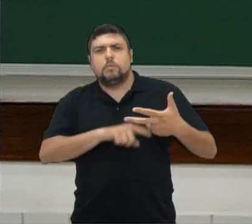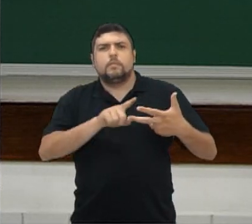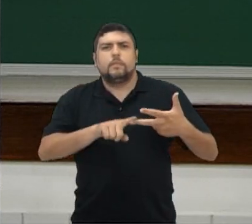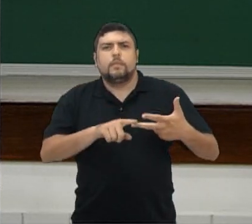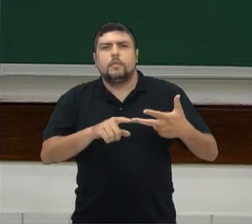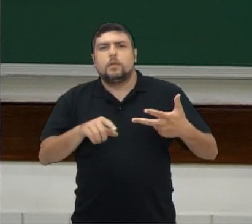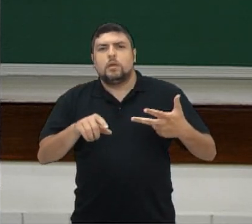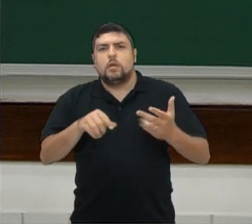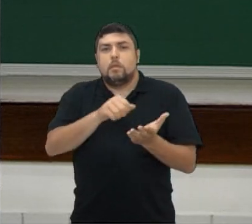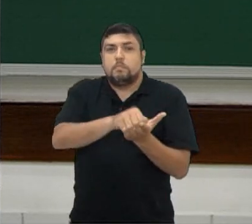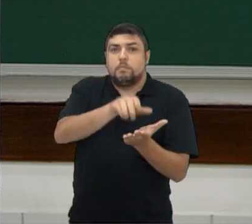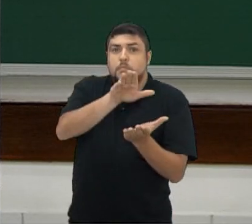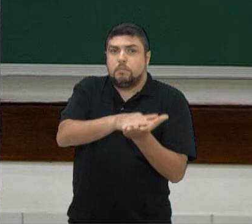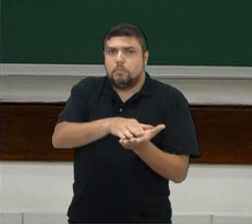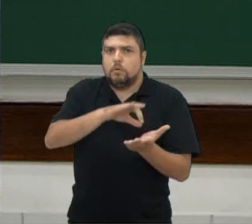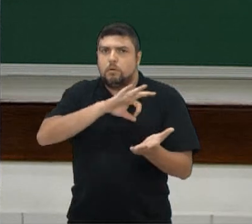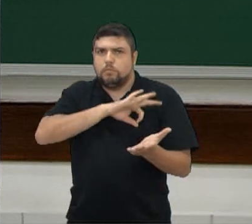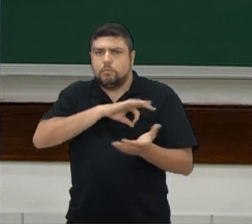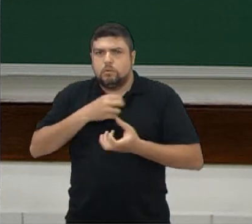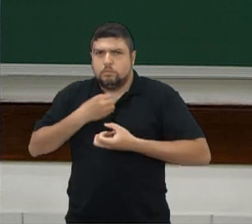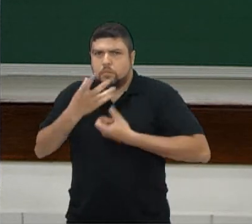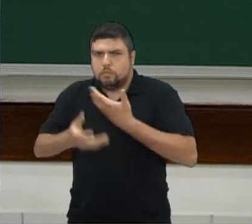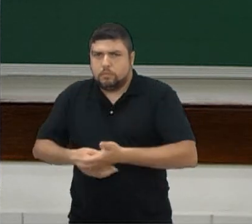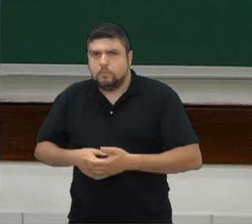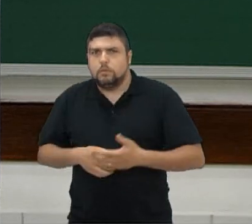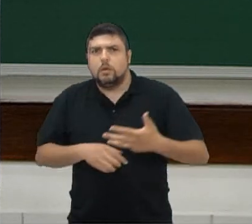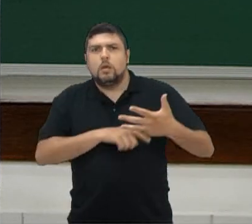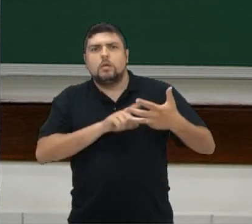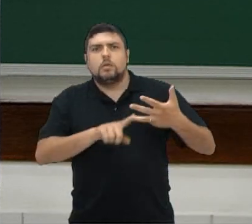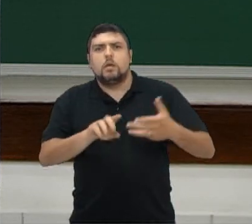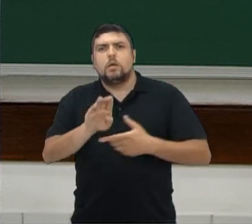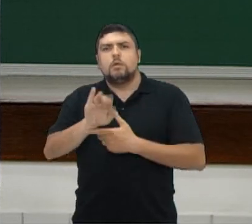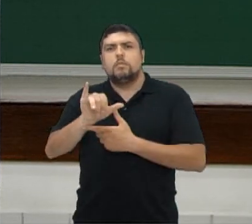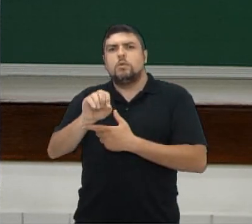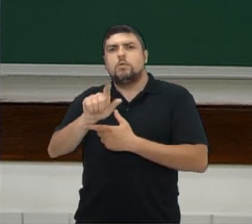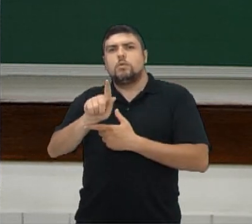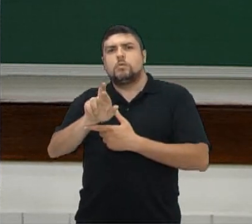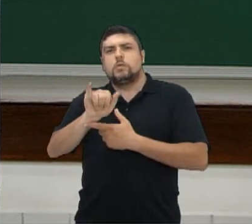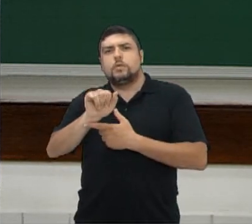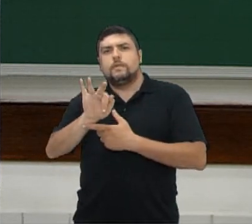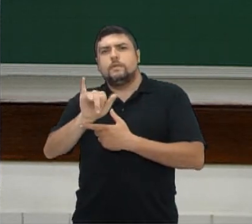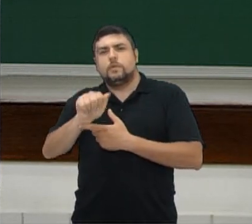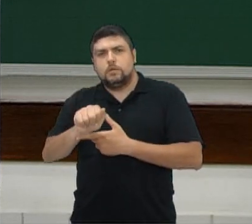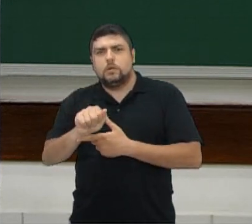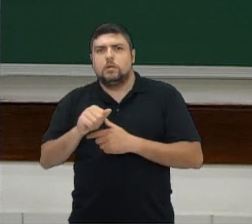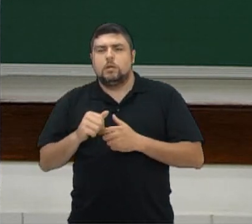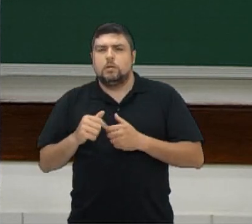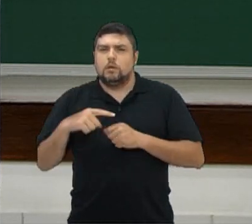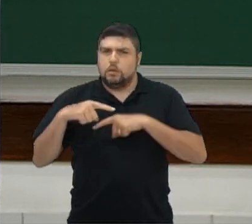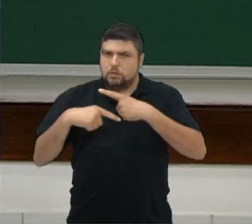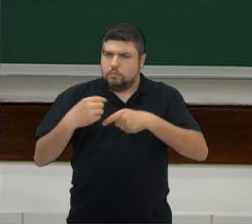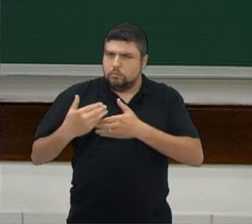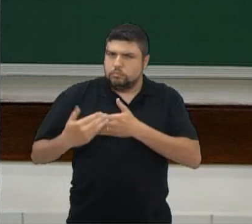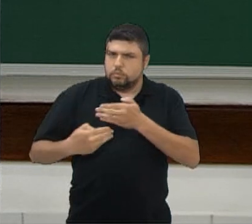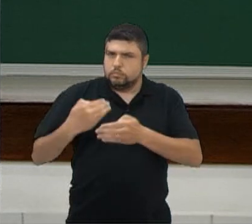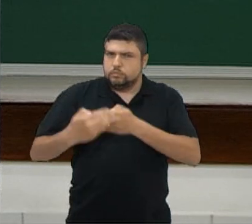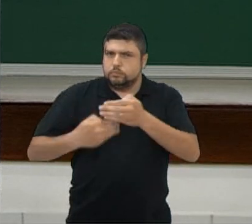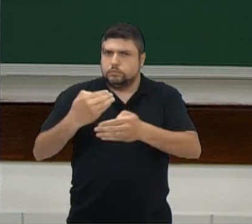os boletins de ocorrência, né, como o texto autobiográfico, né, e é um pouquinho disso que a gente vai ver agora mais